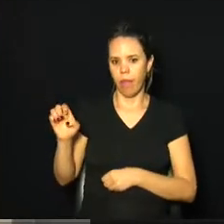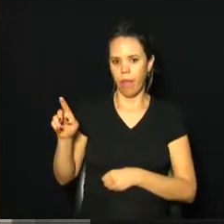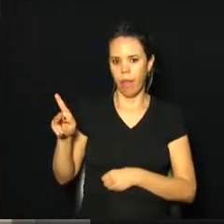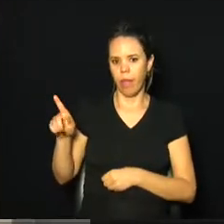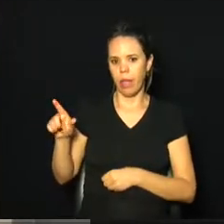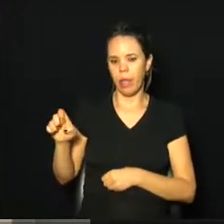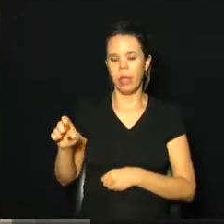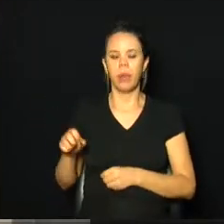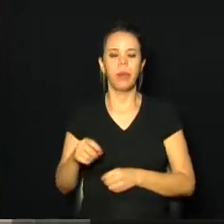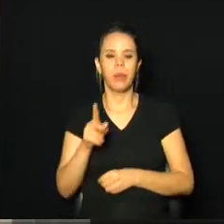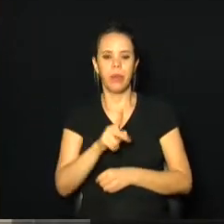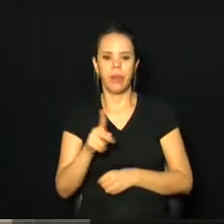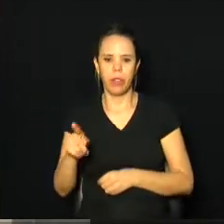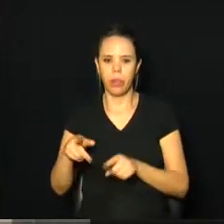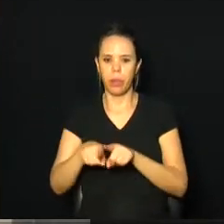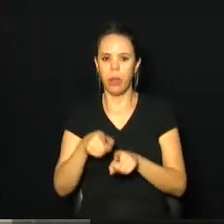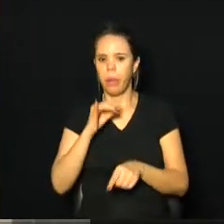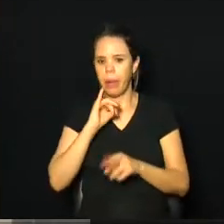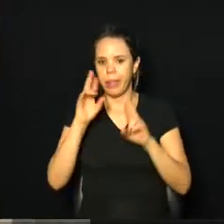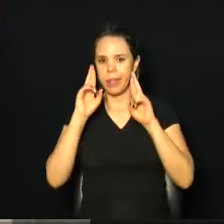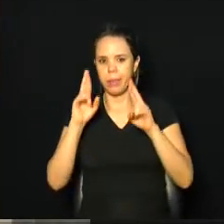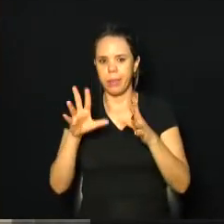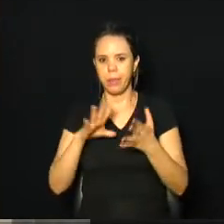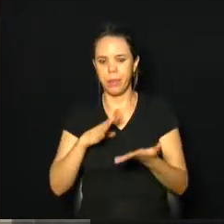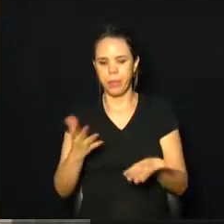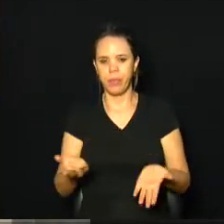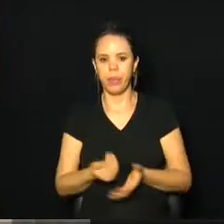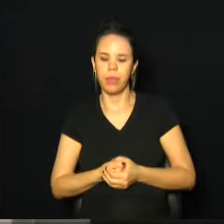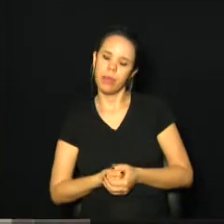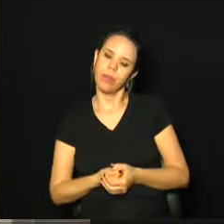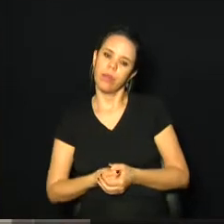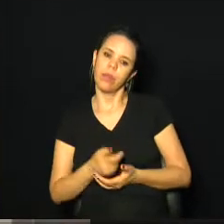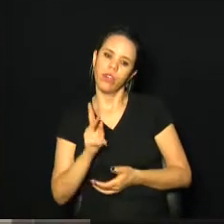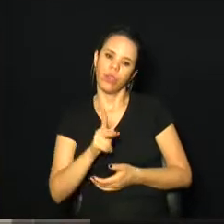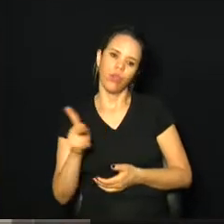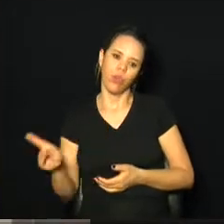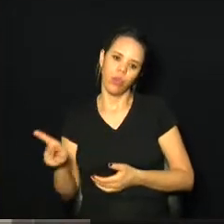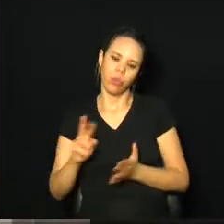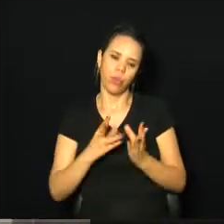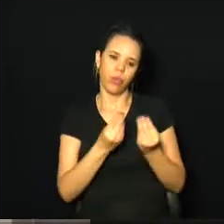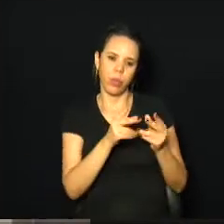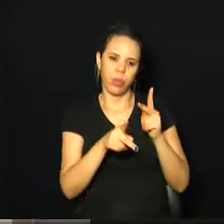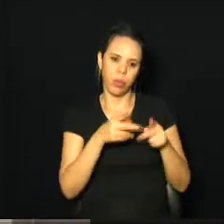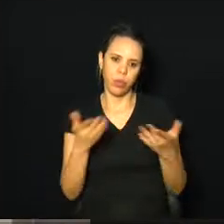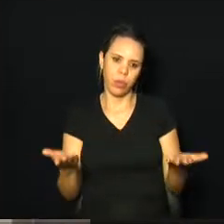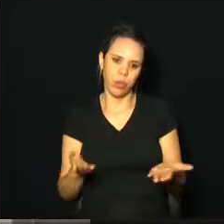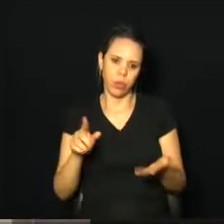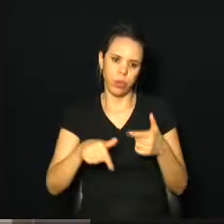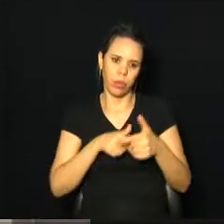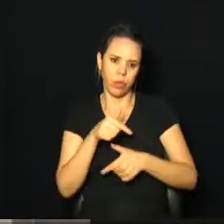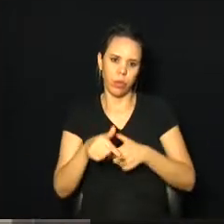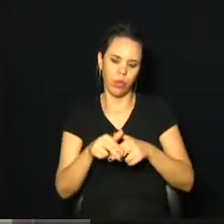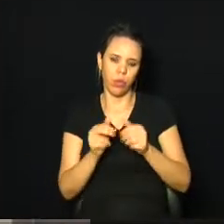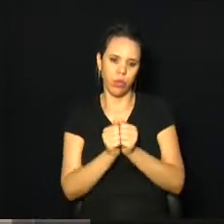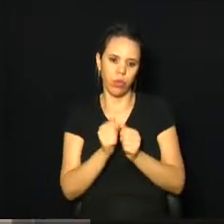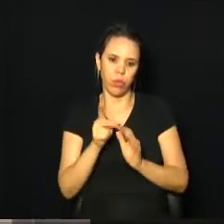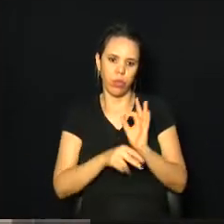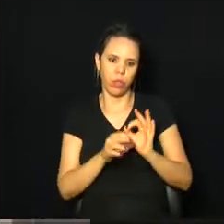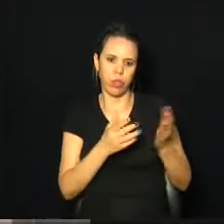professor, que o pai dele também é muito respeitado aí na cidade, que já foi professor de várias pessoas, e hoje ele trabalha comigo aí no